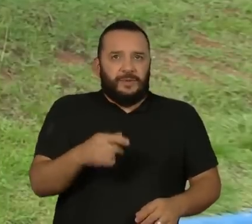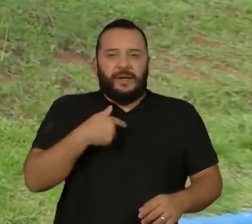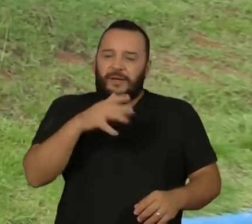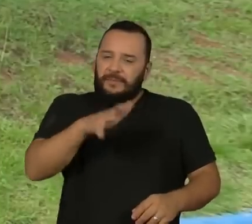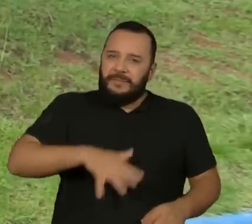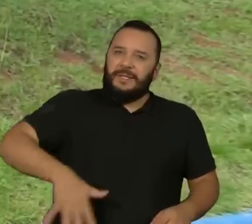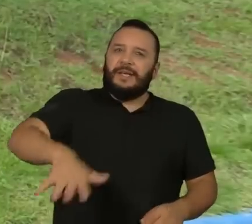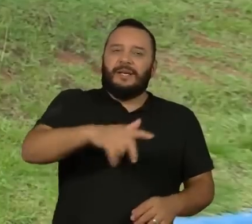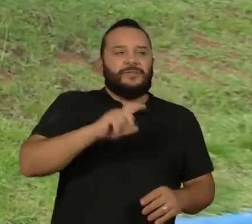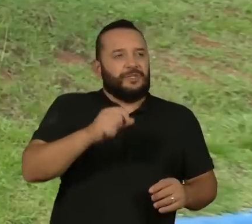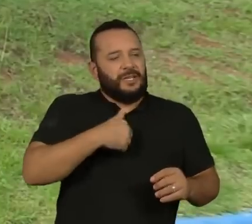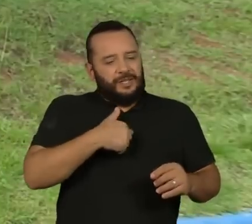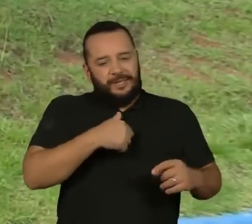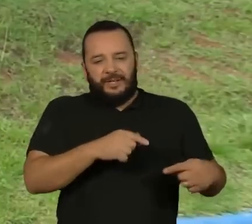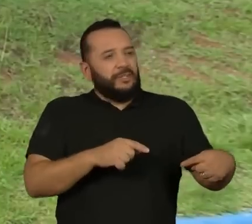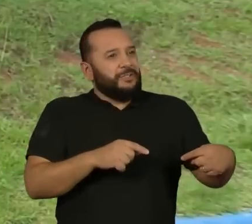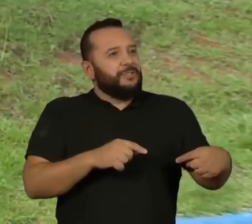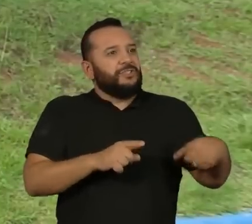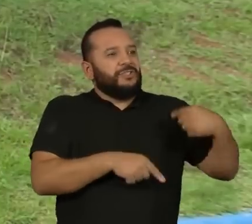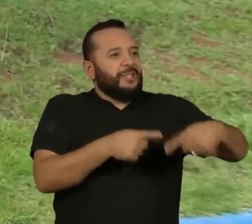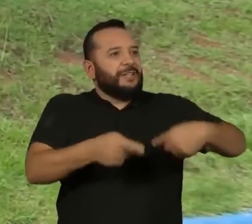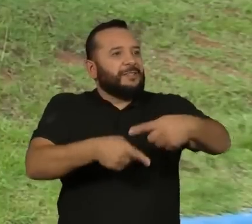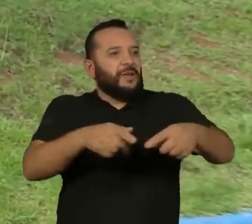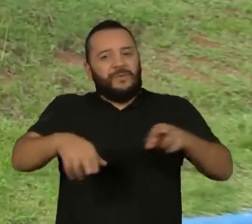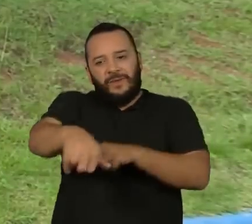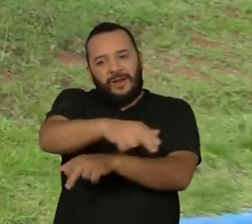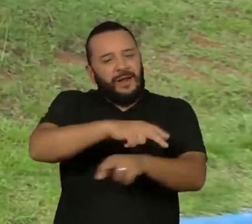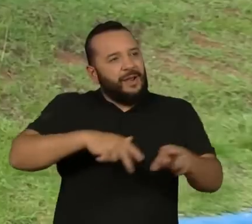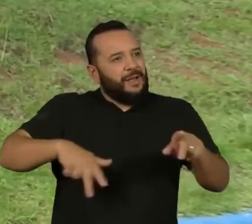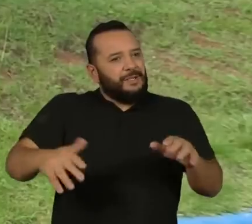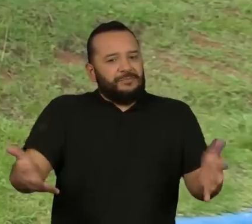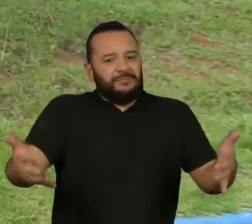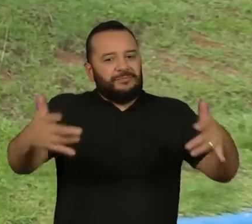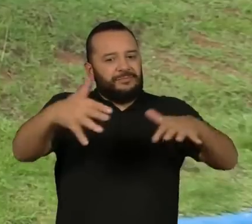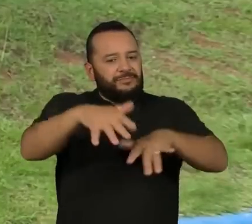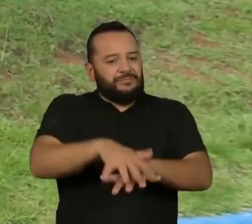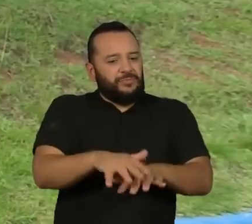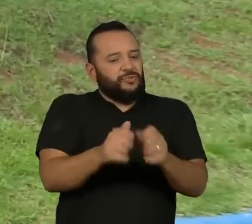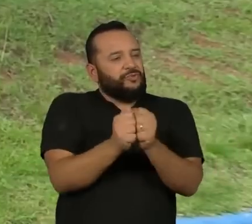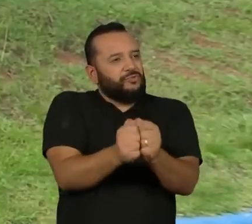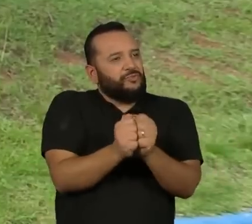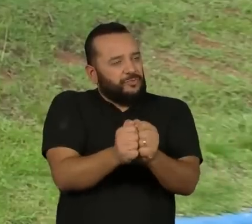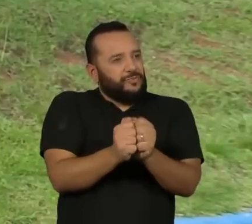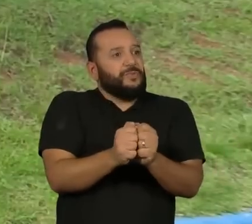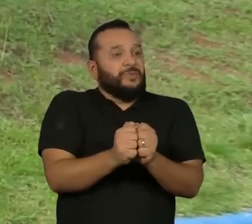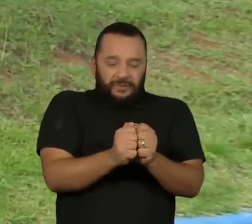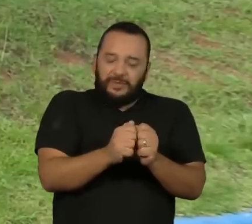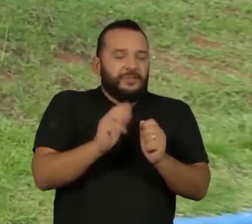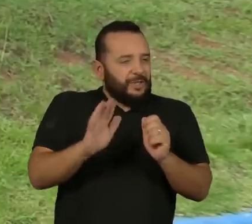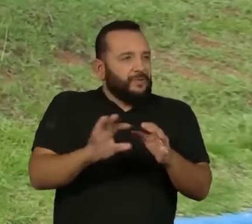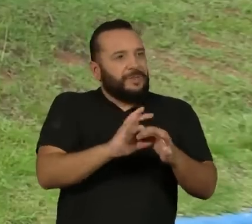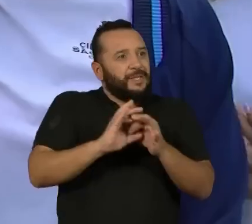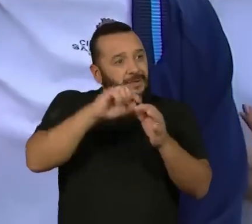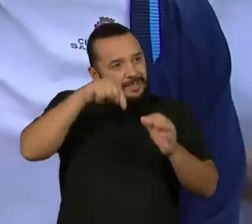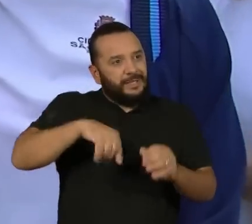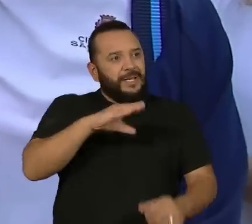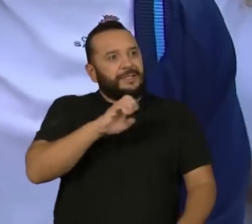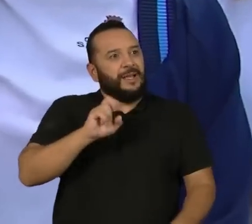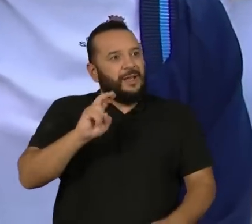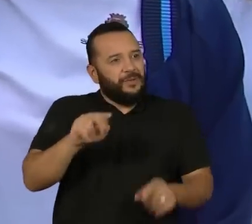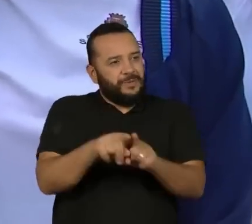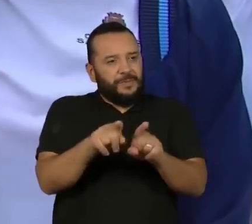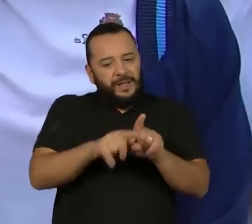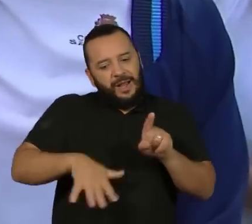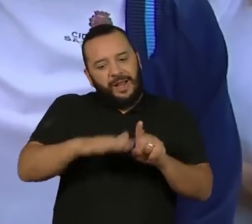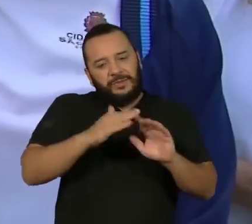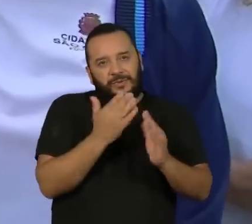de várias gerações participando ativamente em conjunto e mostrando a força dessa união para o céu, mas também para o território escolar. Hoje, uma